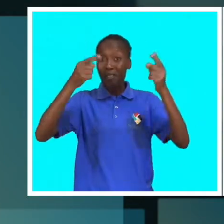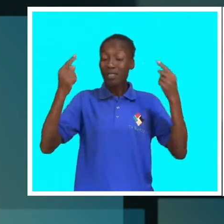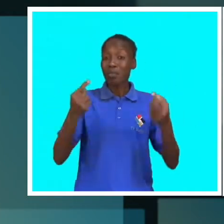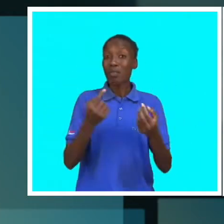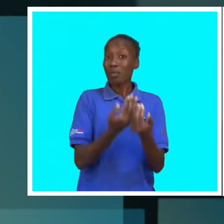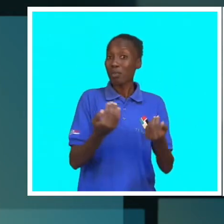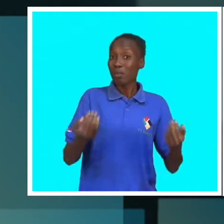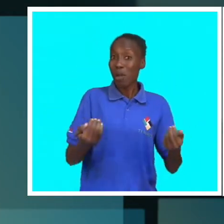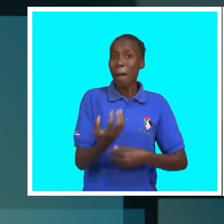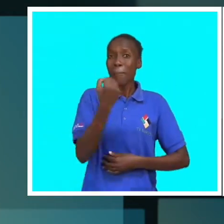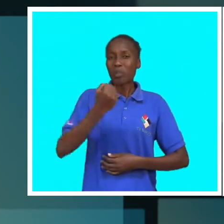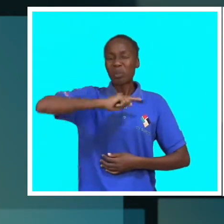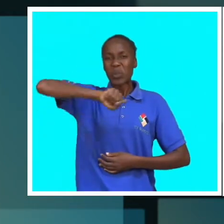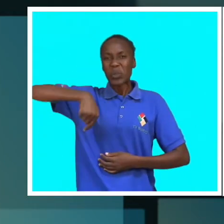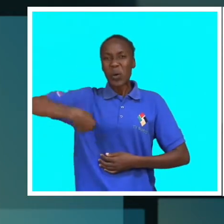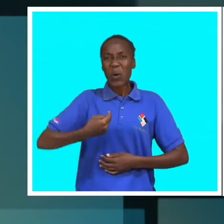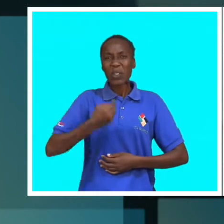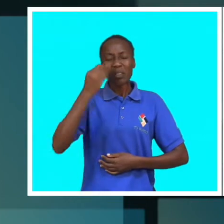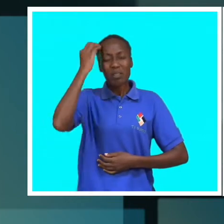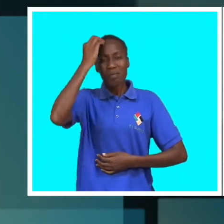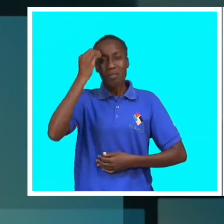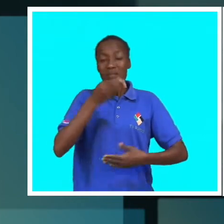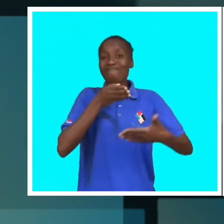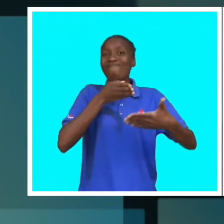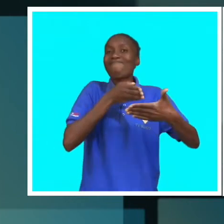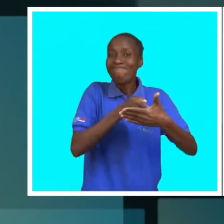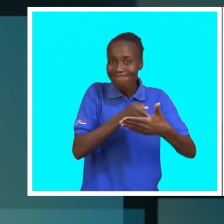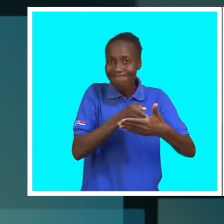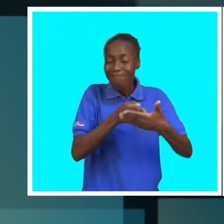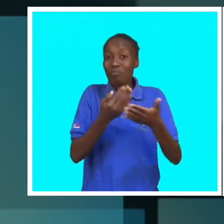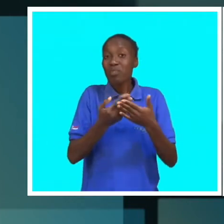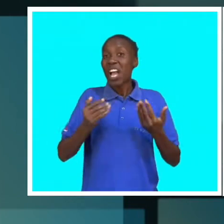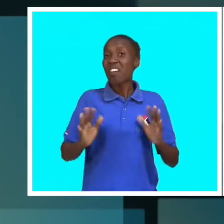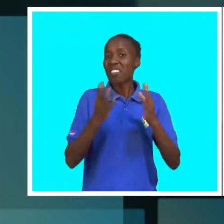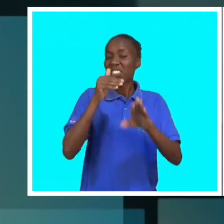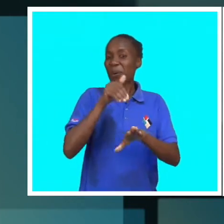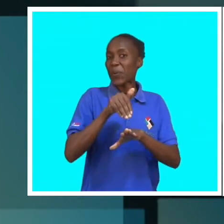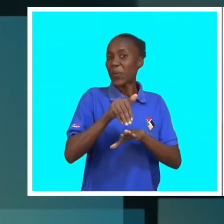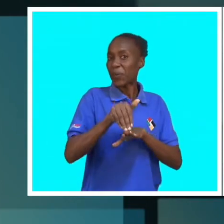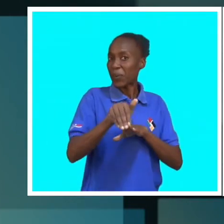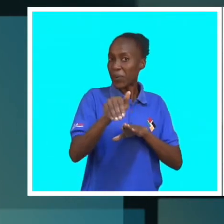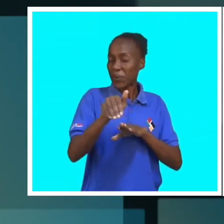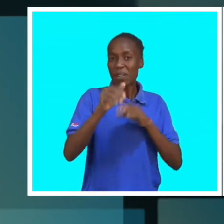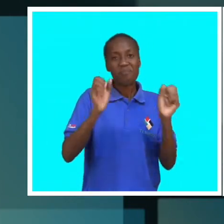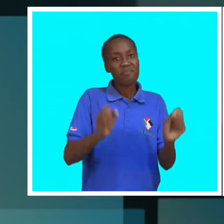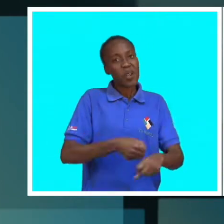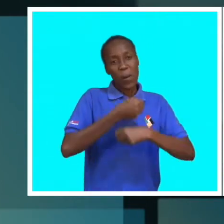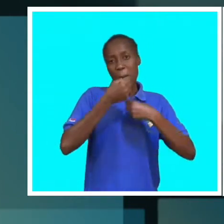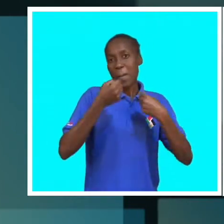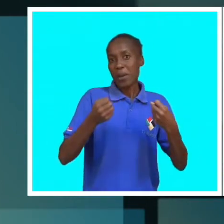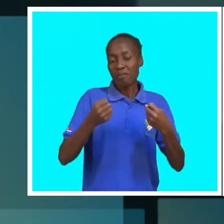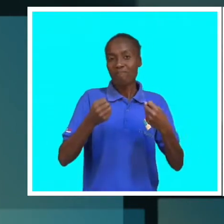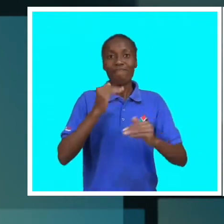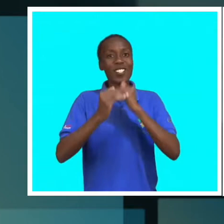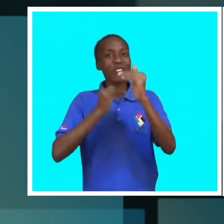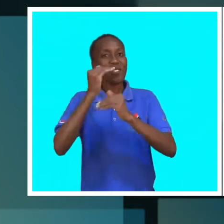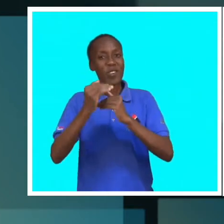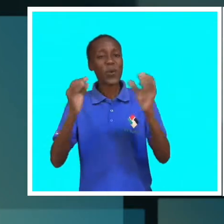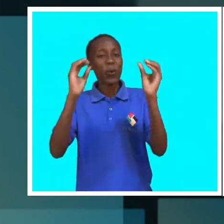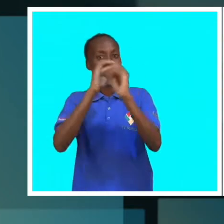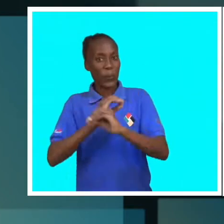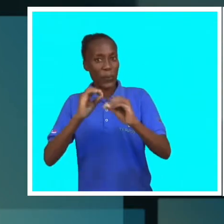prematuro pode nos privar de muita coisa e pode acabar com a nossa vida, porque nós não teremos como evoluir,